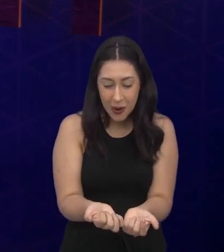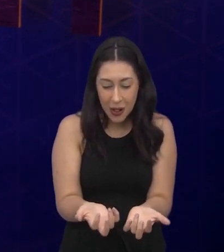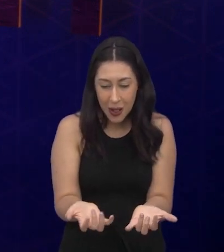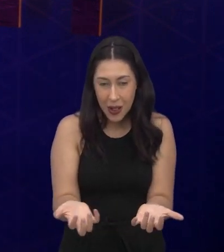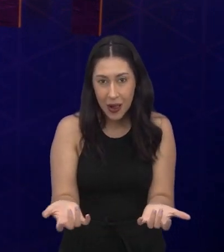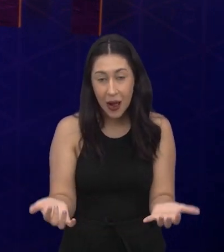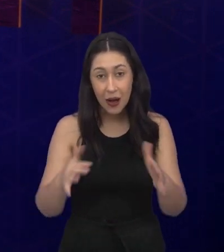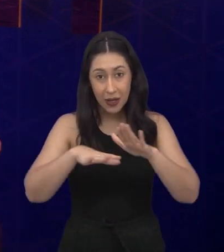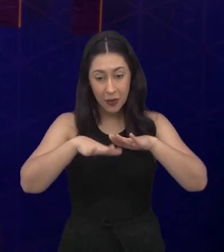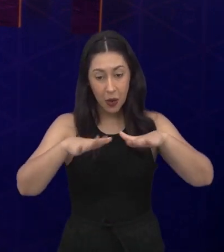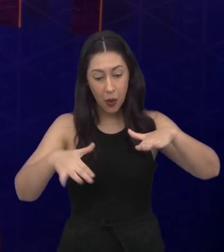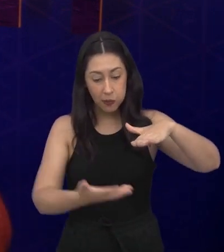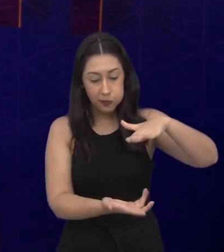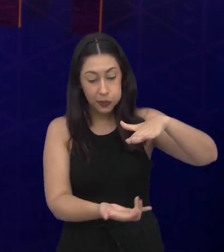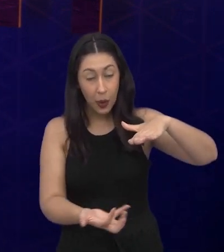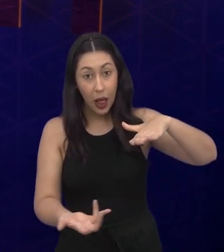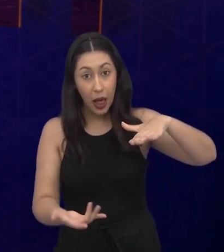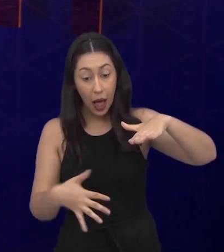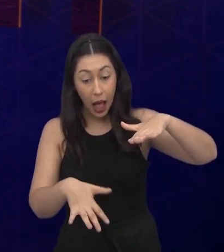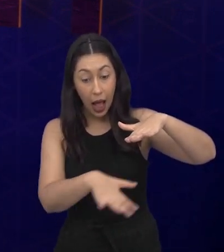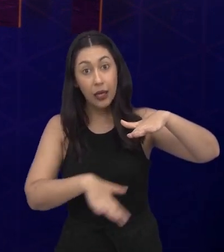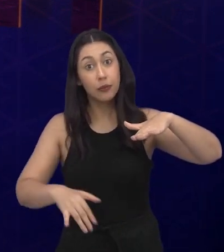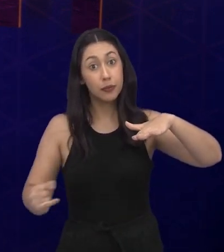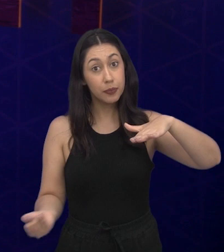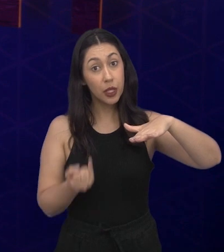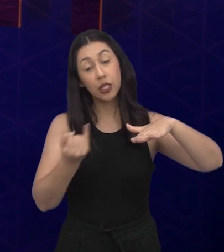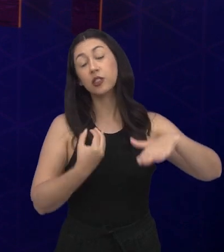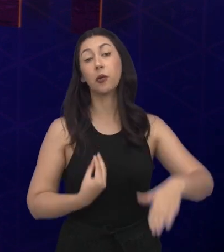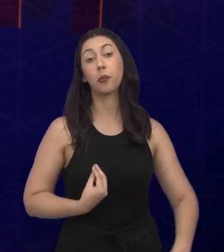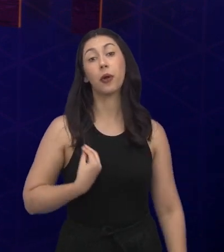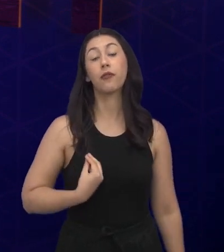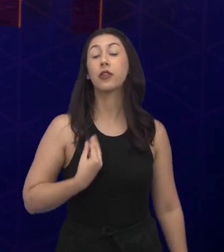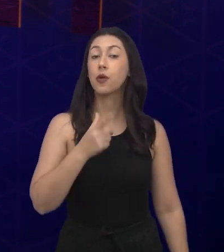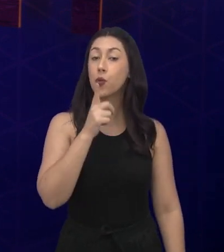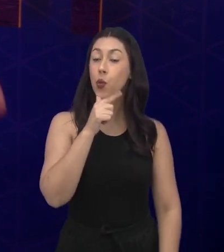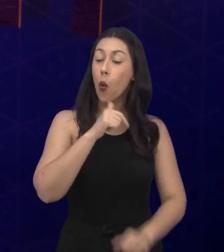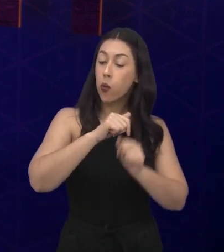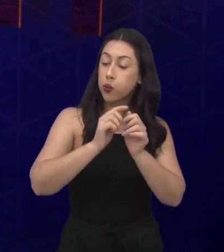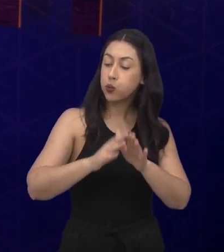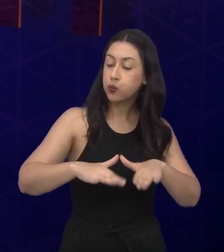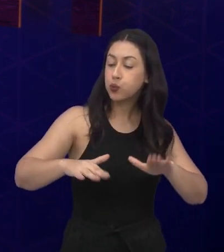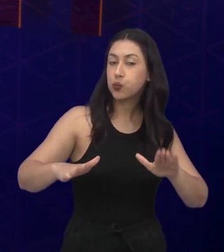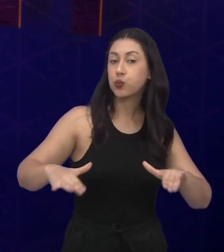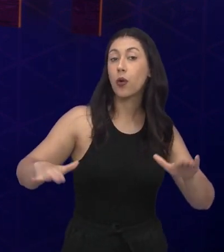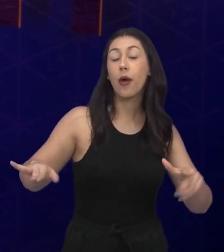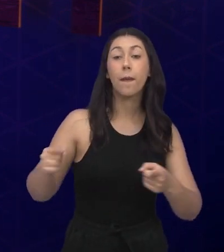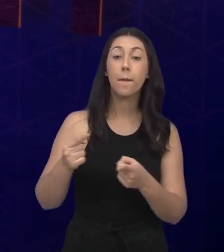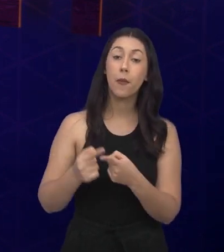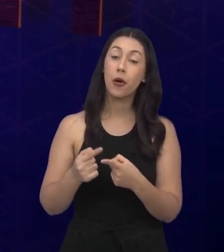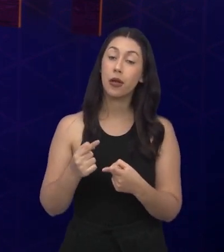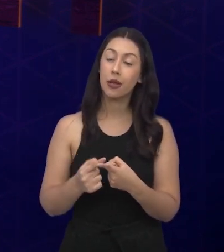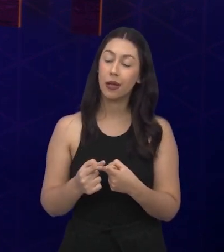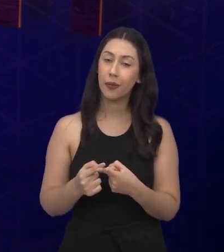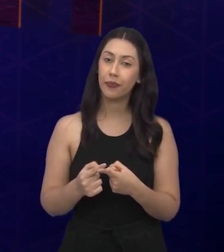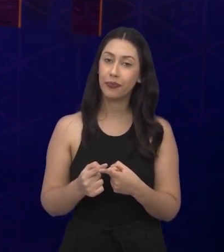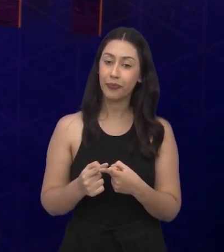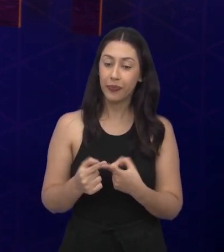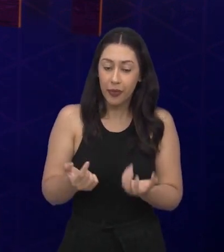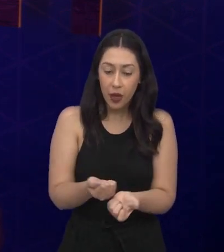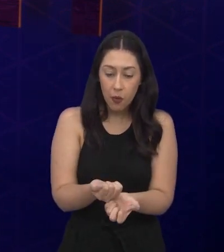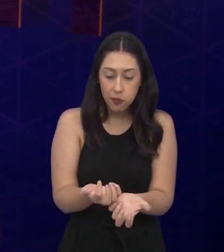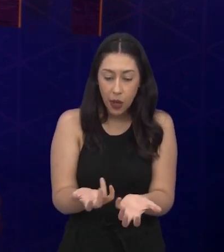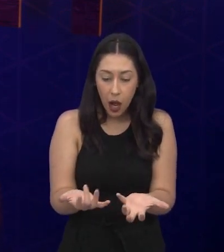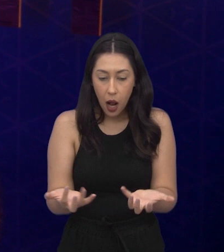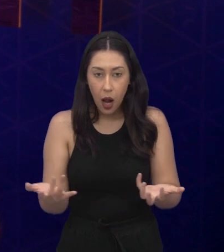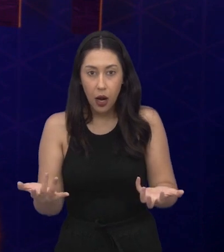tal, corais, eles são muito importantes para a vida marinha, porque eles são uma forma de vida que hospedam